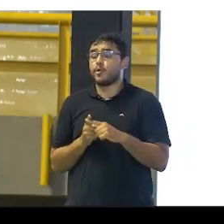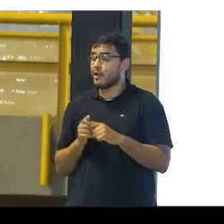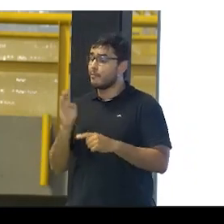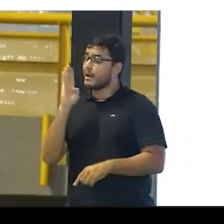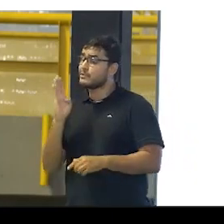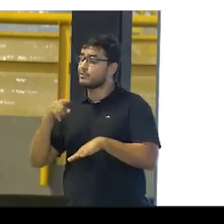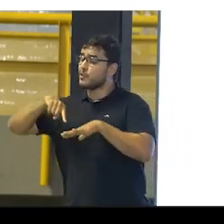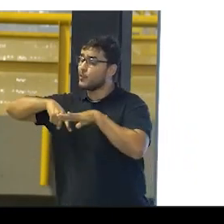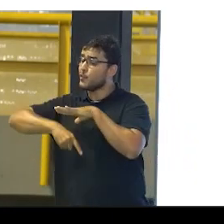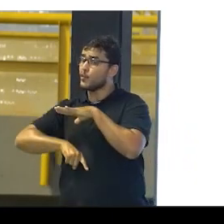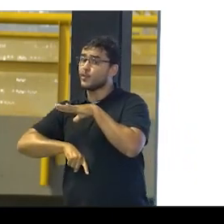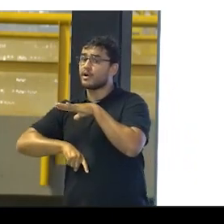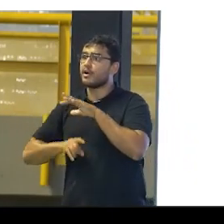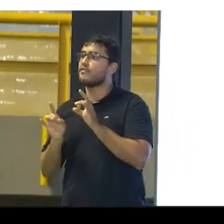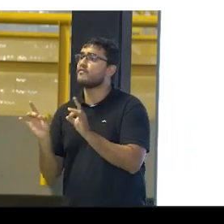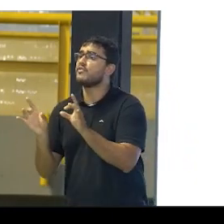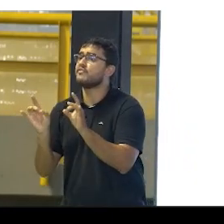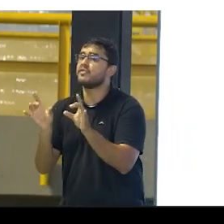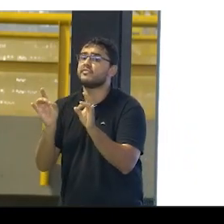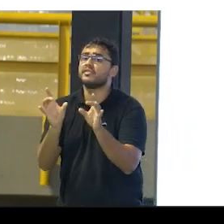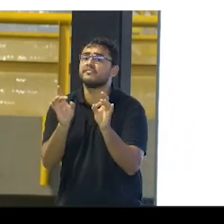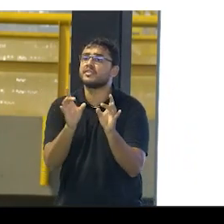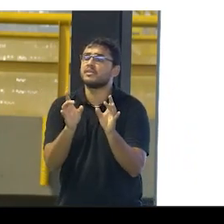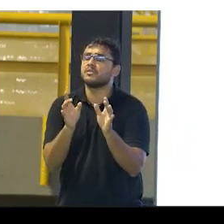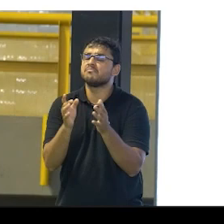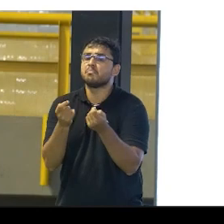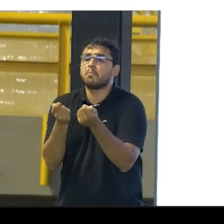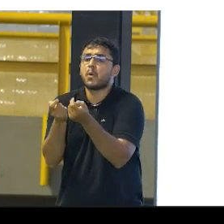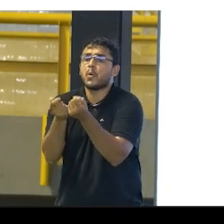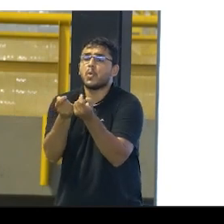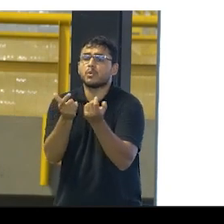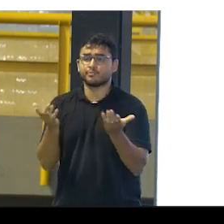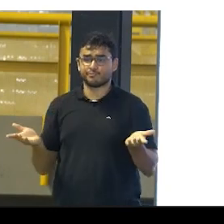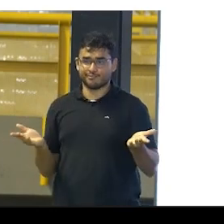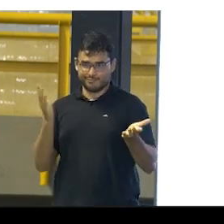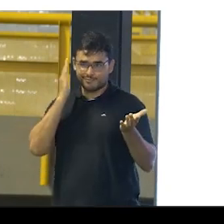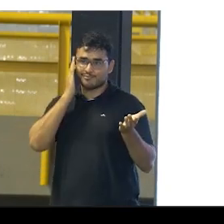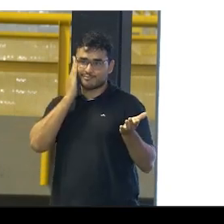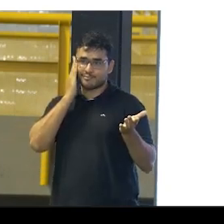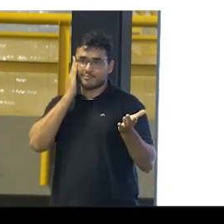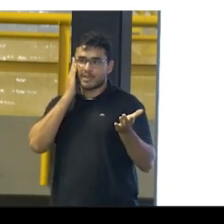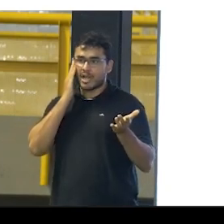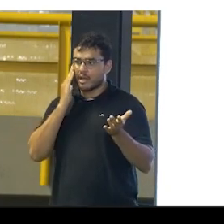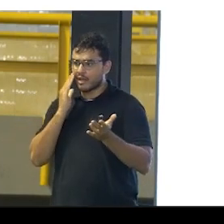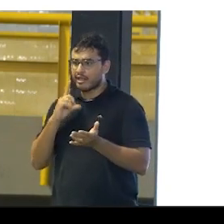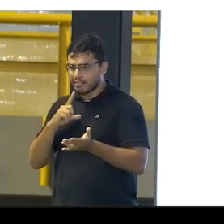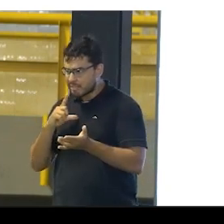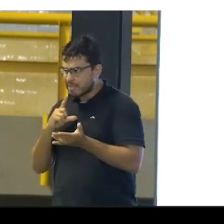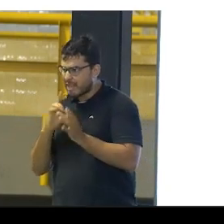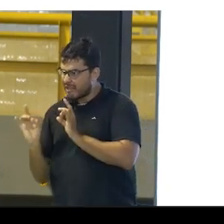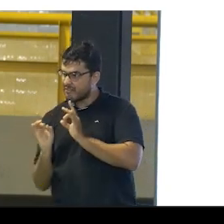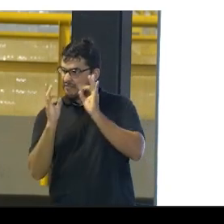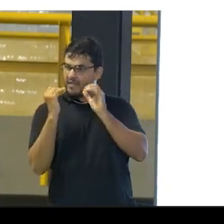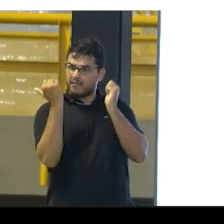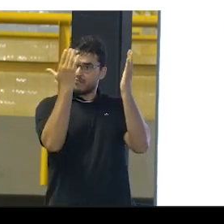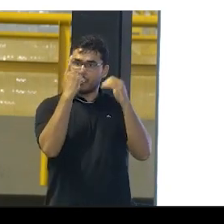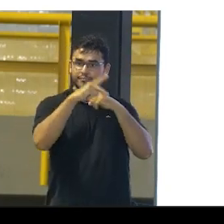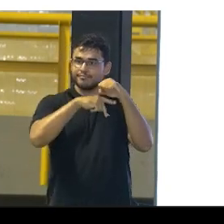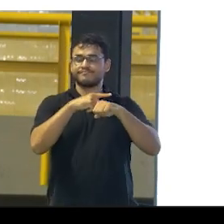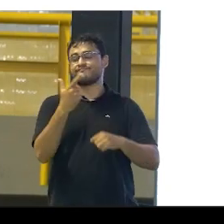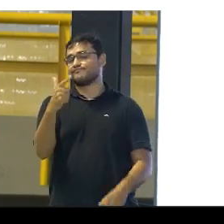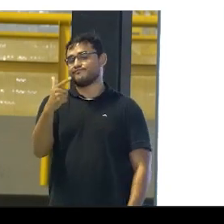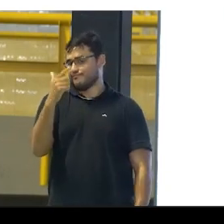consome. E lembrar, a principal riqueza do planeta